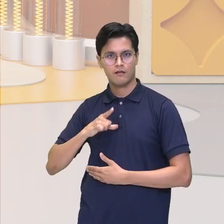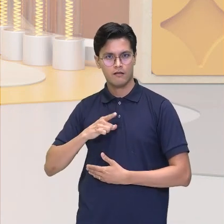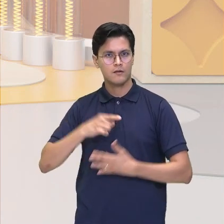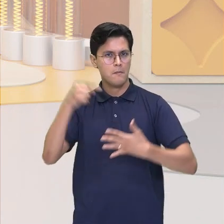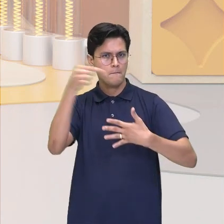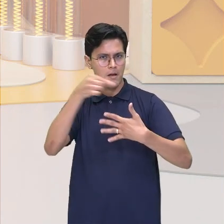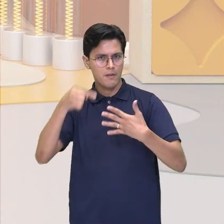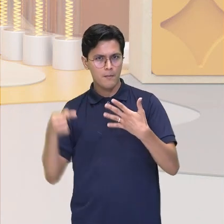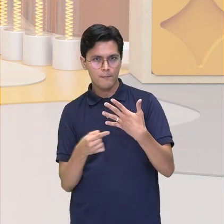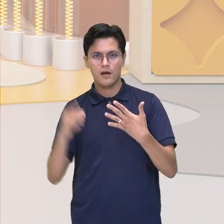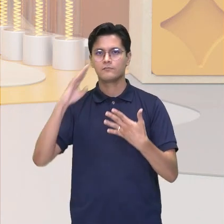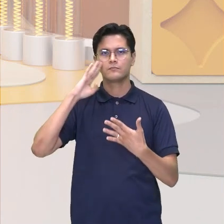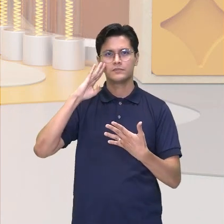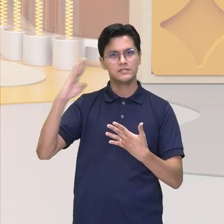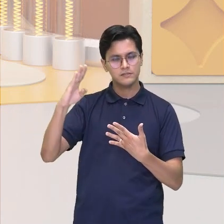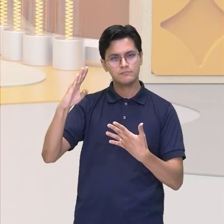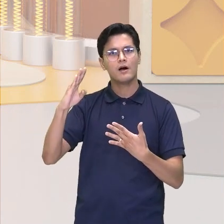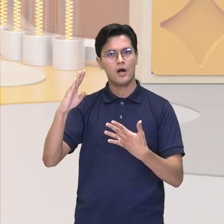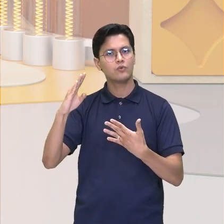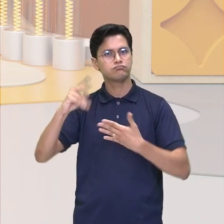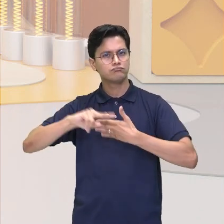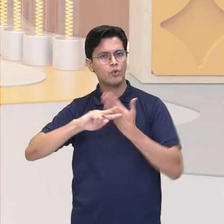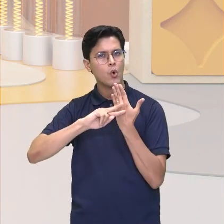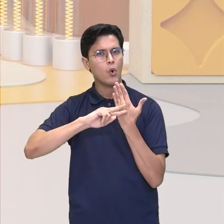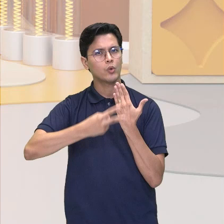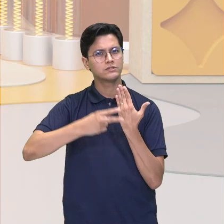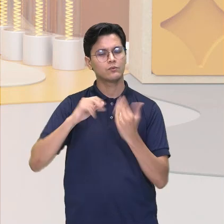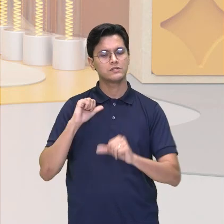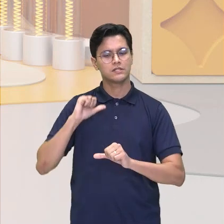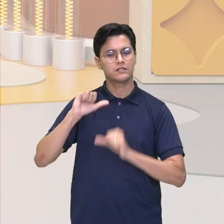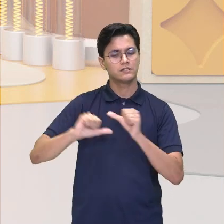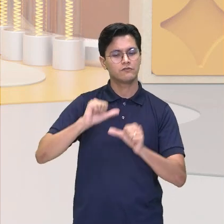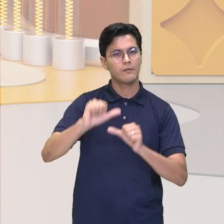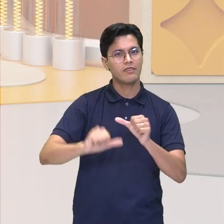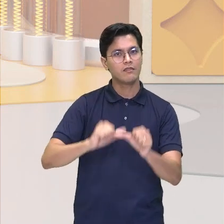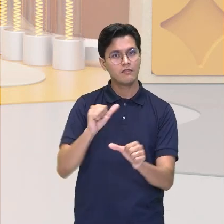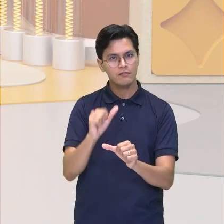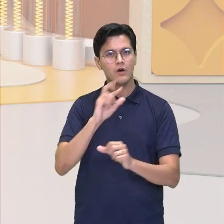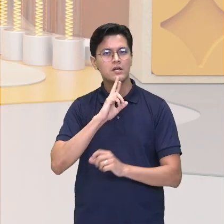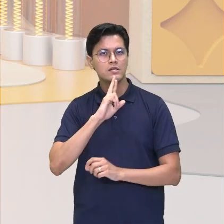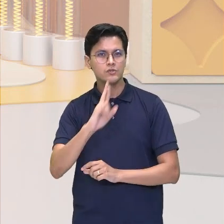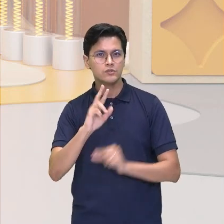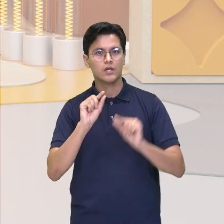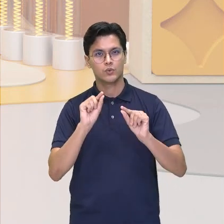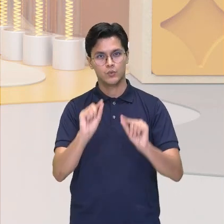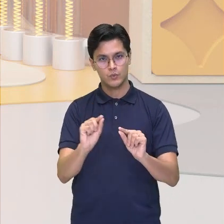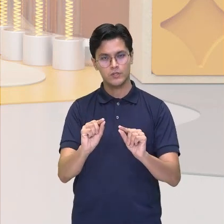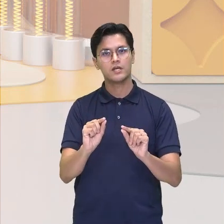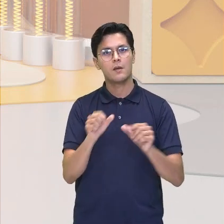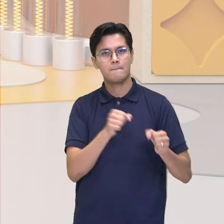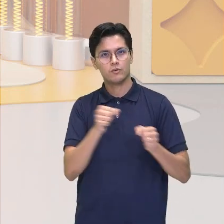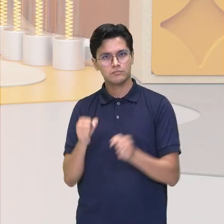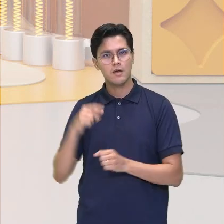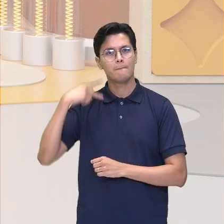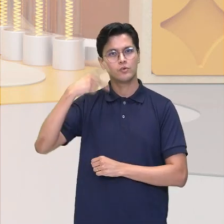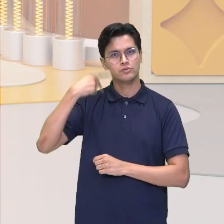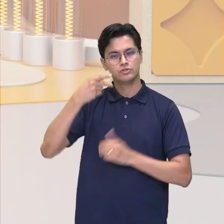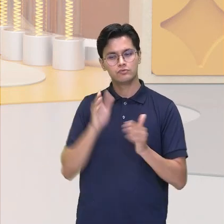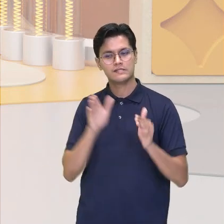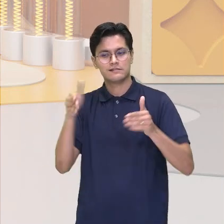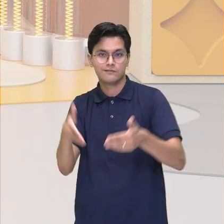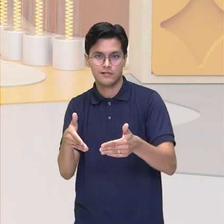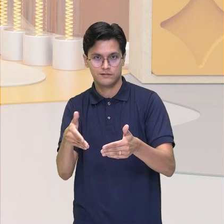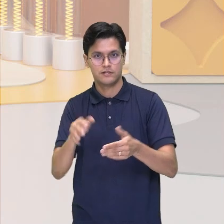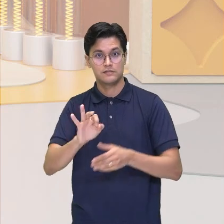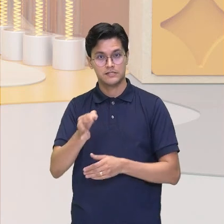dessa transformação que vão levar a uma centralização política. E